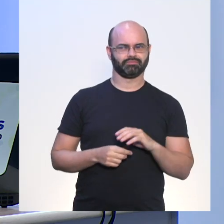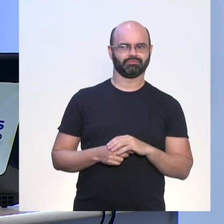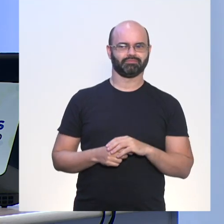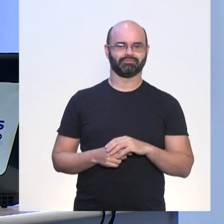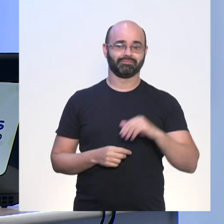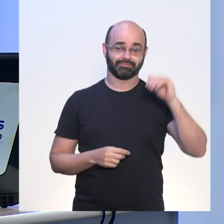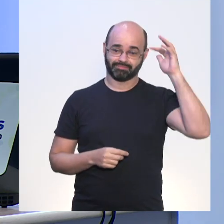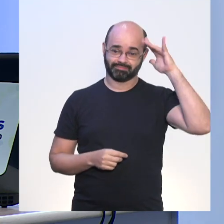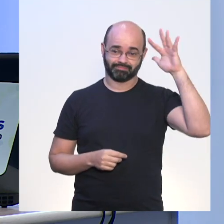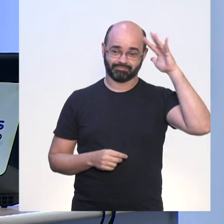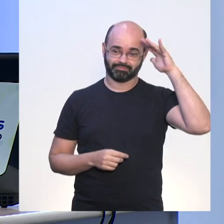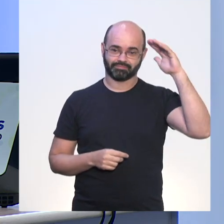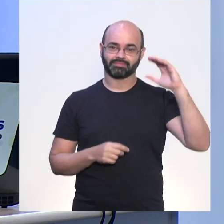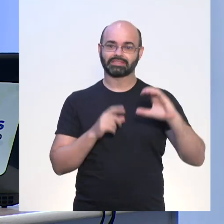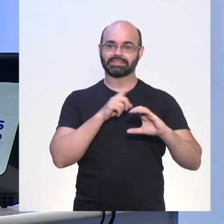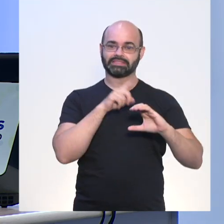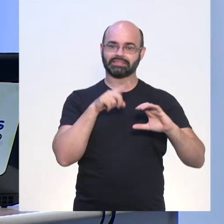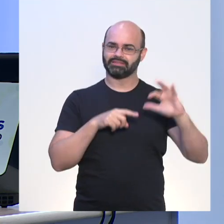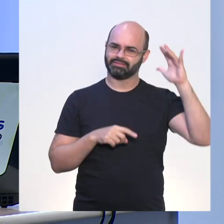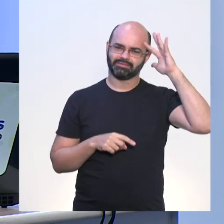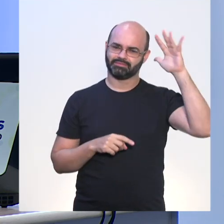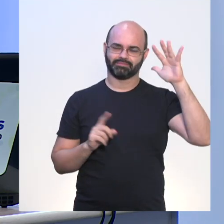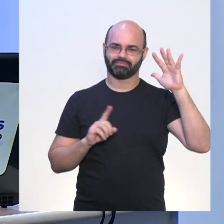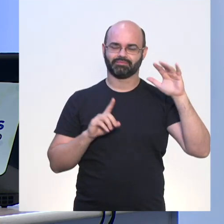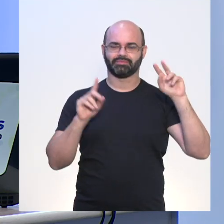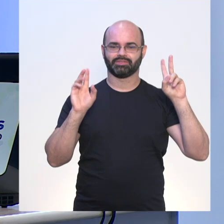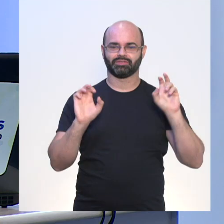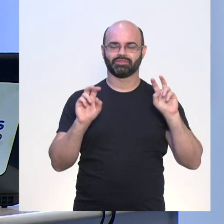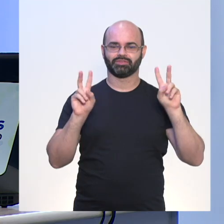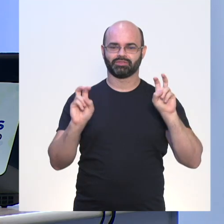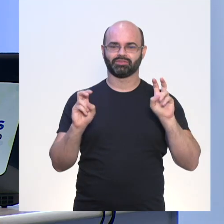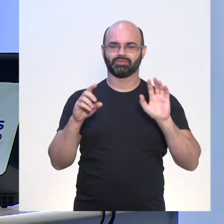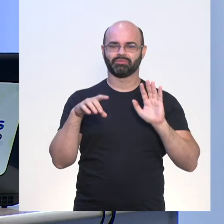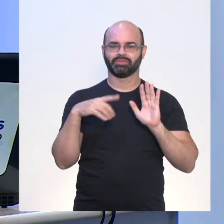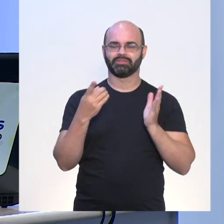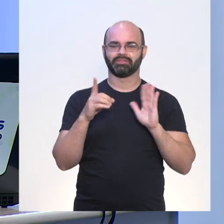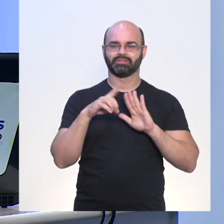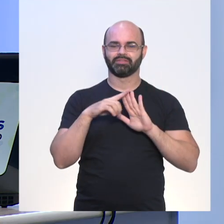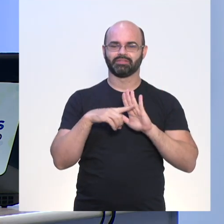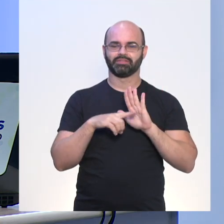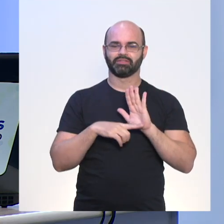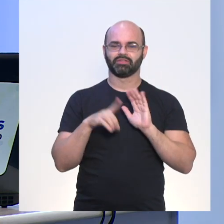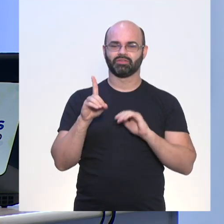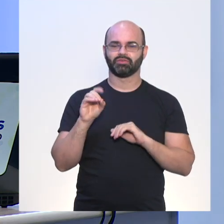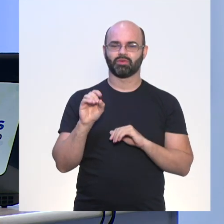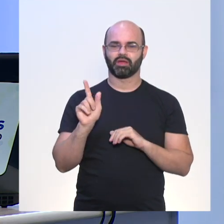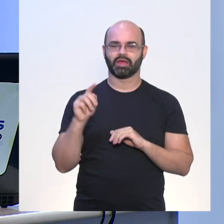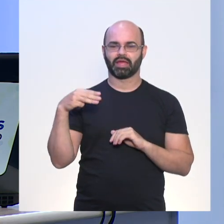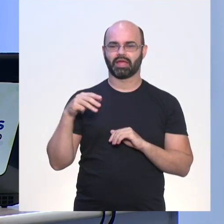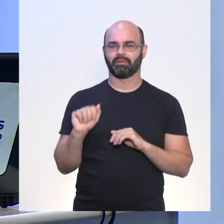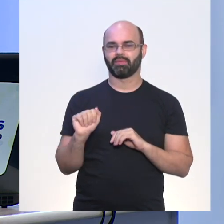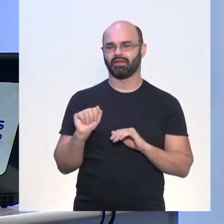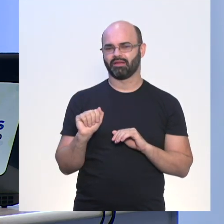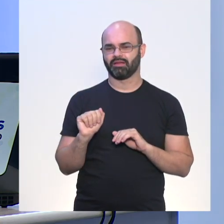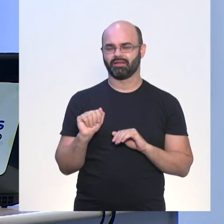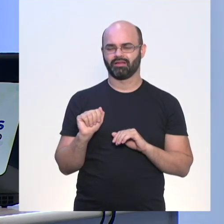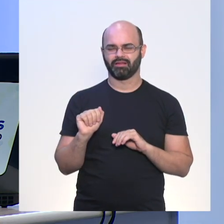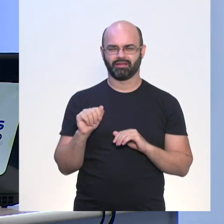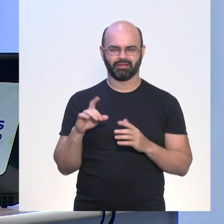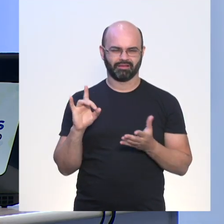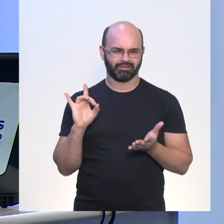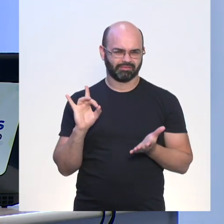uma teoria científica. Isso é um dogma. Isso é qualquer coisa, mas não uma